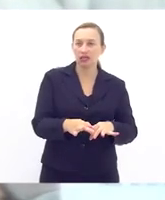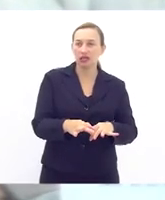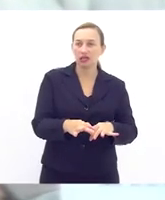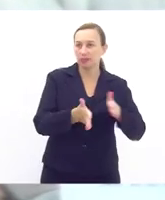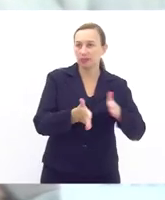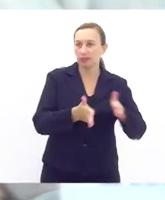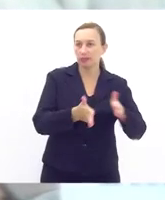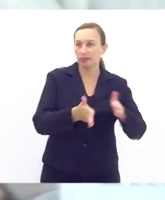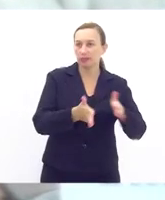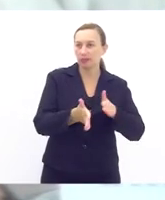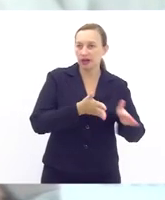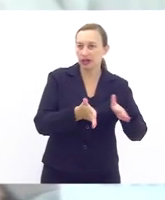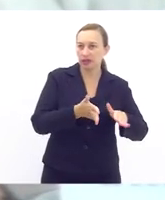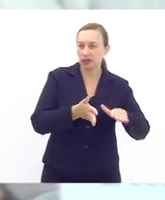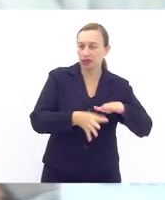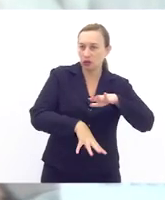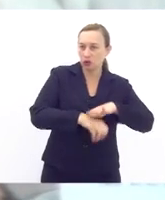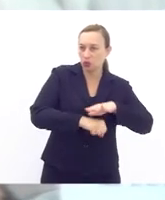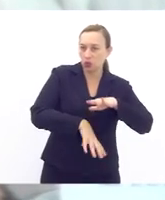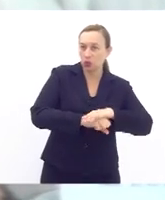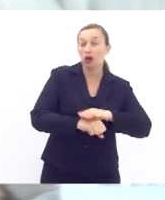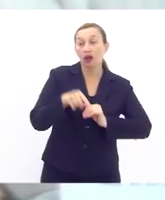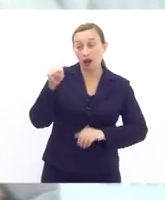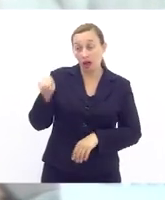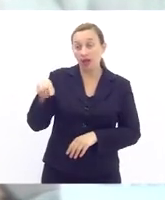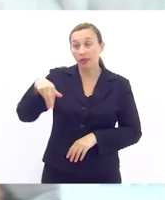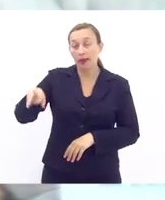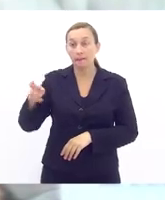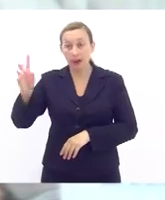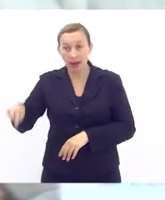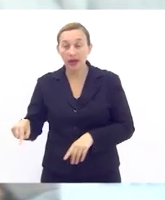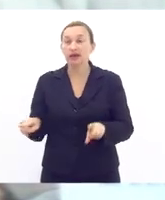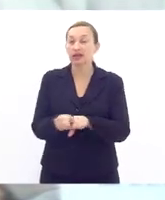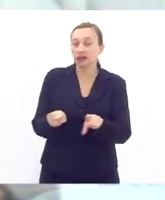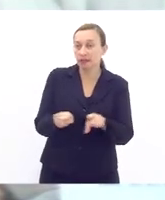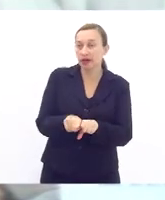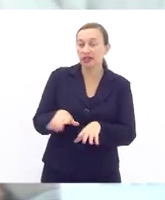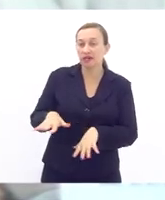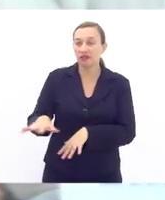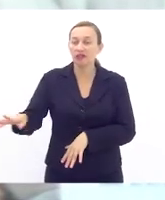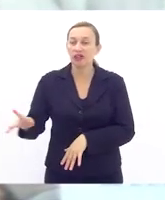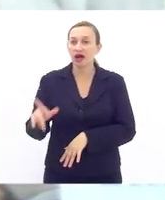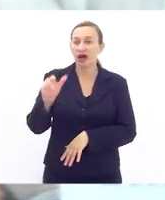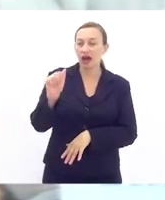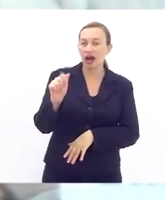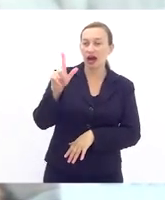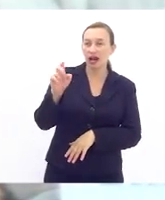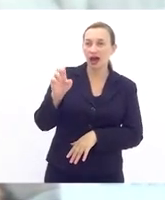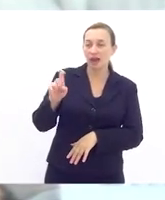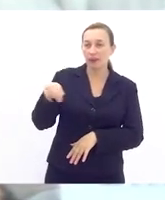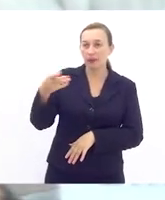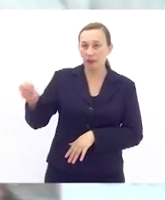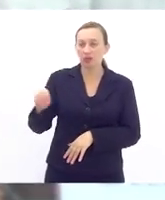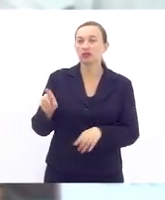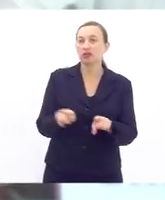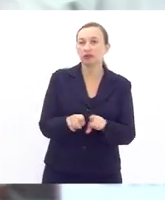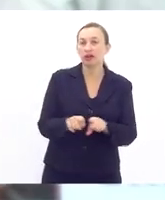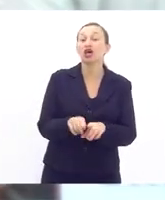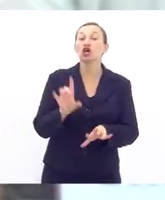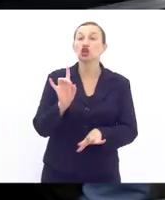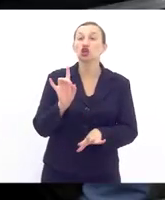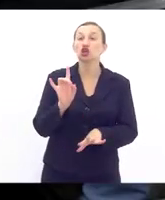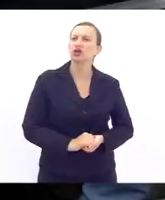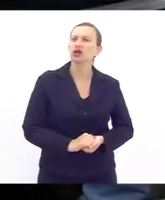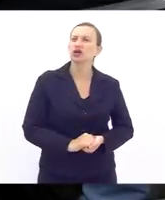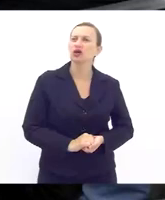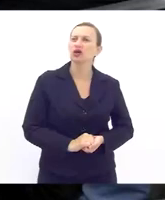do esgotamento sanitário na na Maré e o complexo alemão com farinha Timbó e o tronco coletor de Manguinhos mas só para eu entender